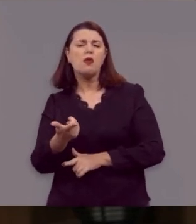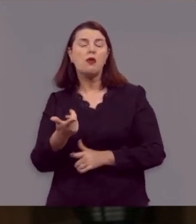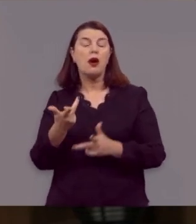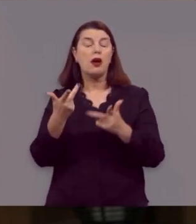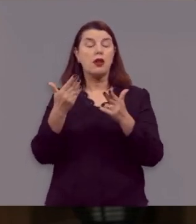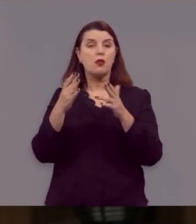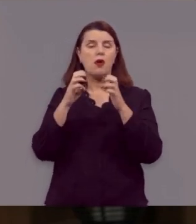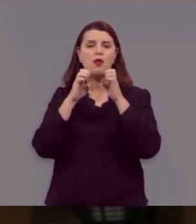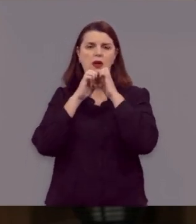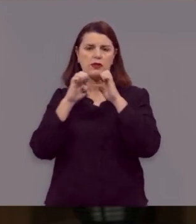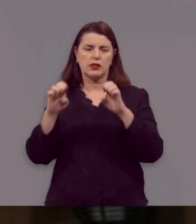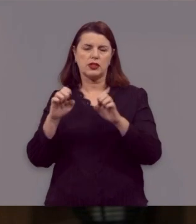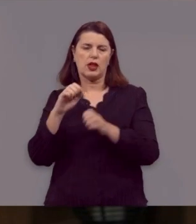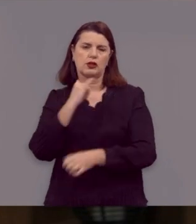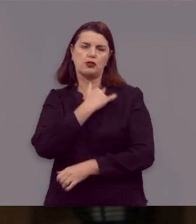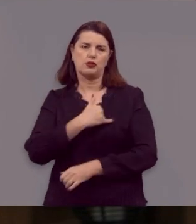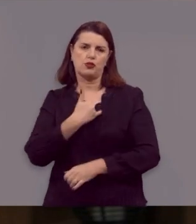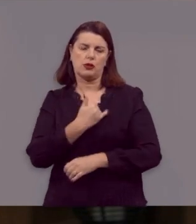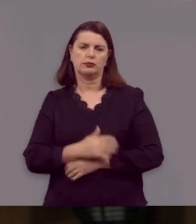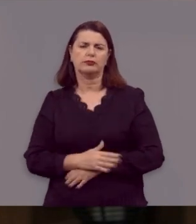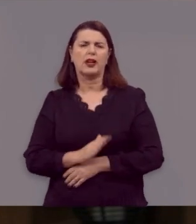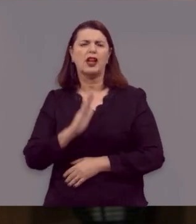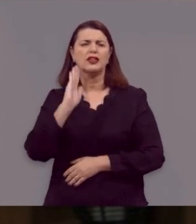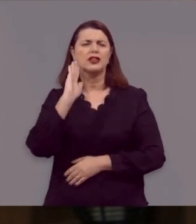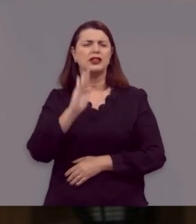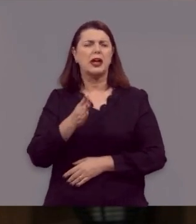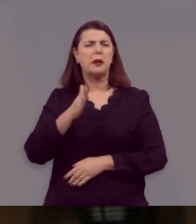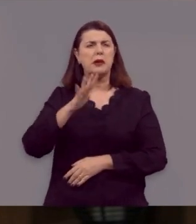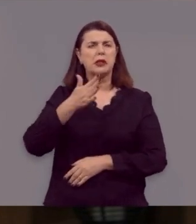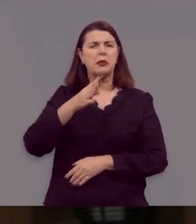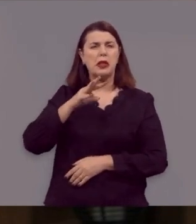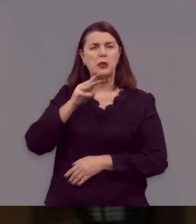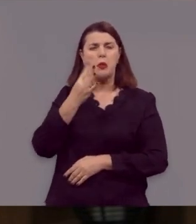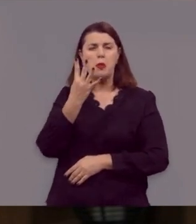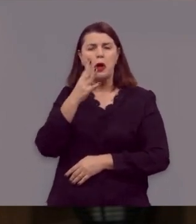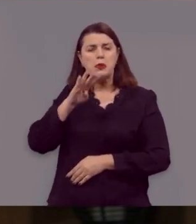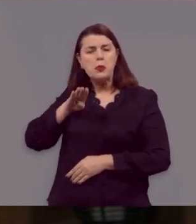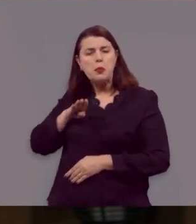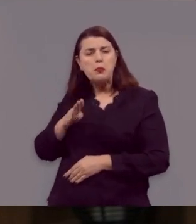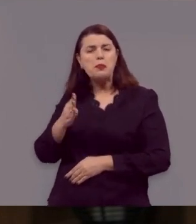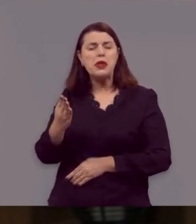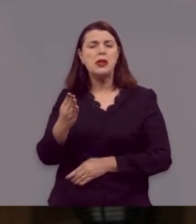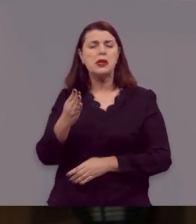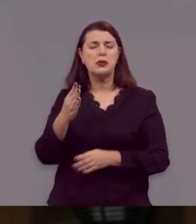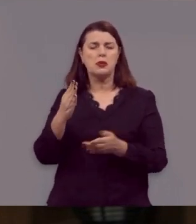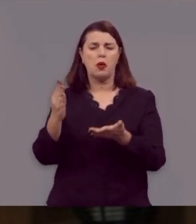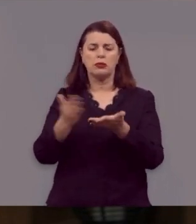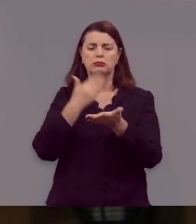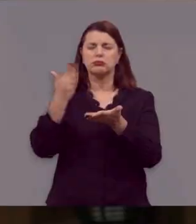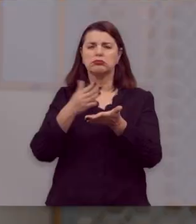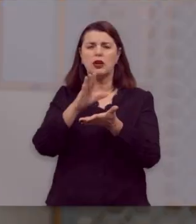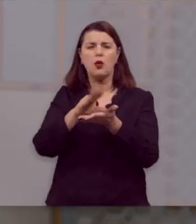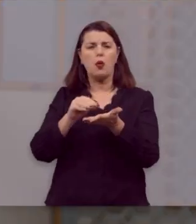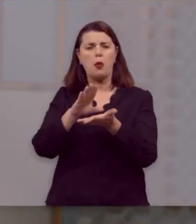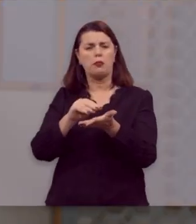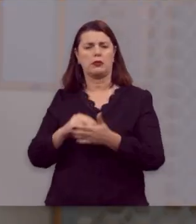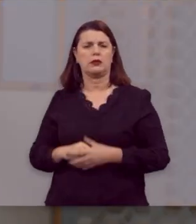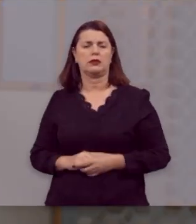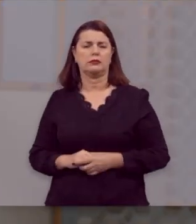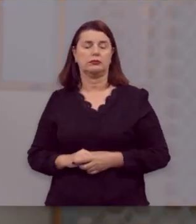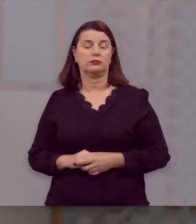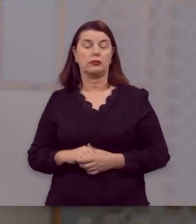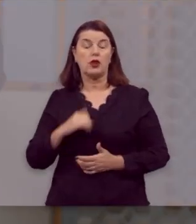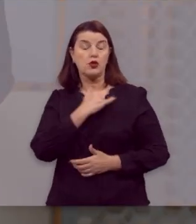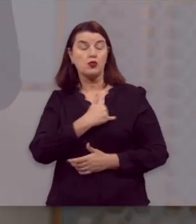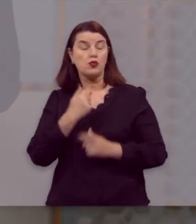de João. Já passam de 4 bilhões de exemplares. João